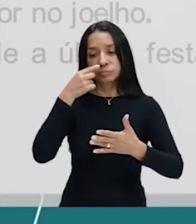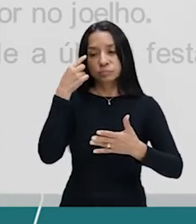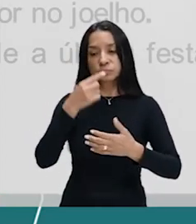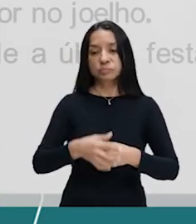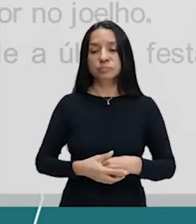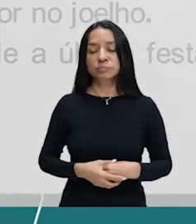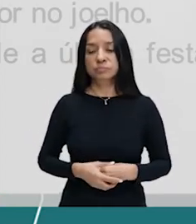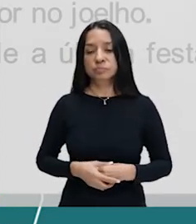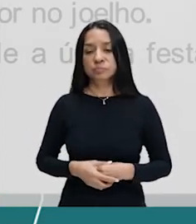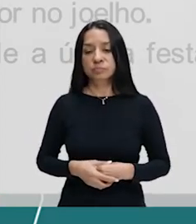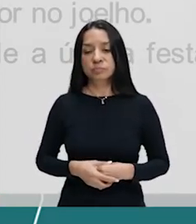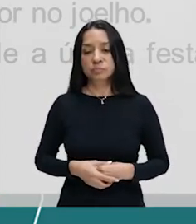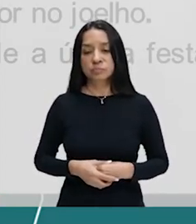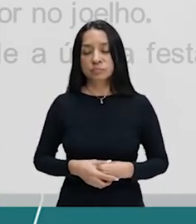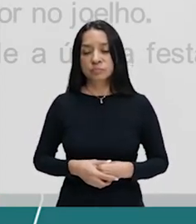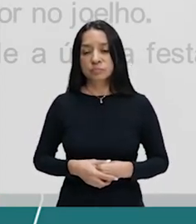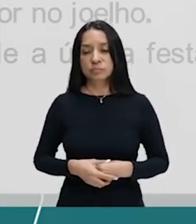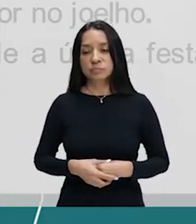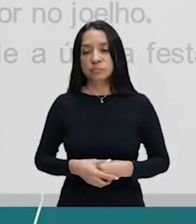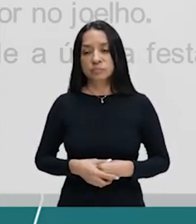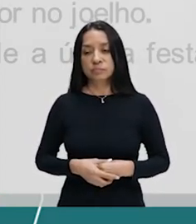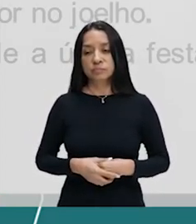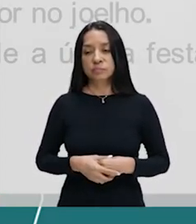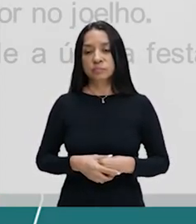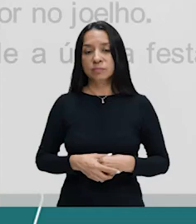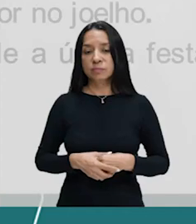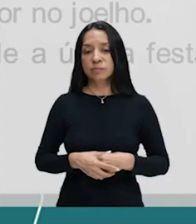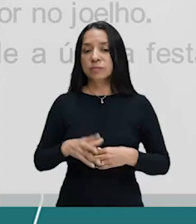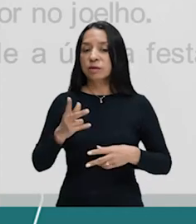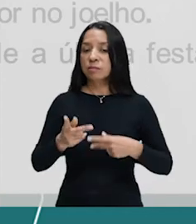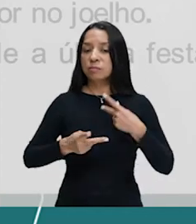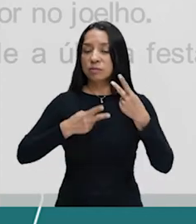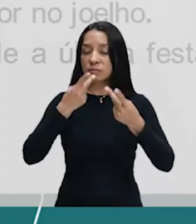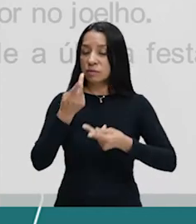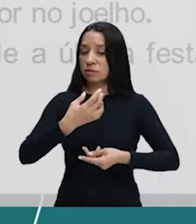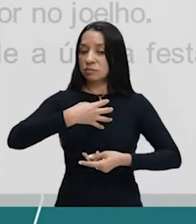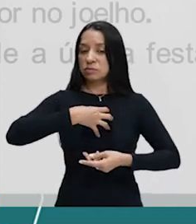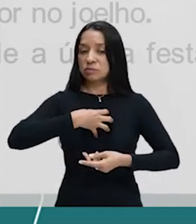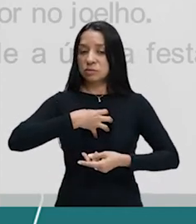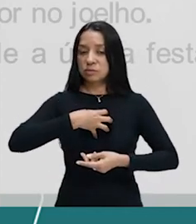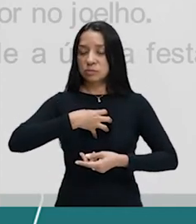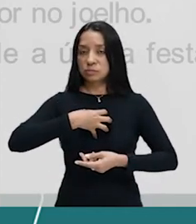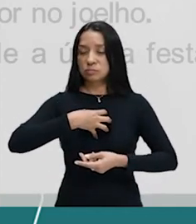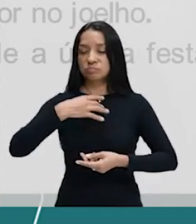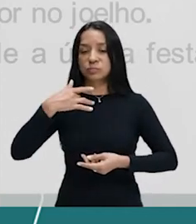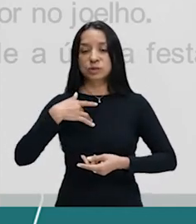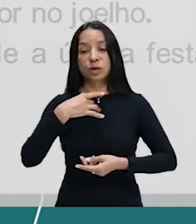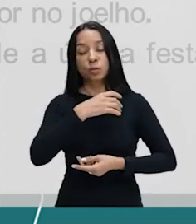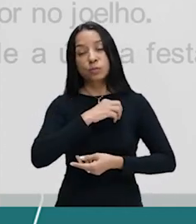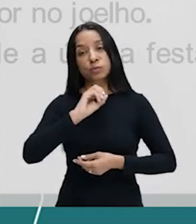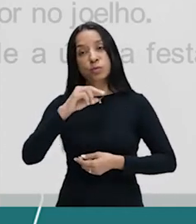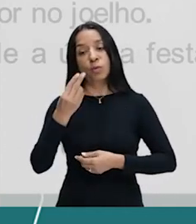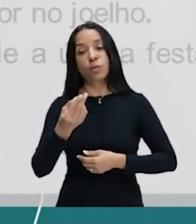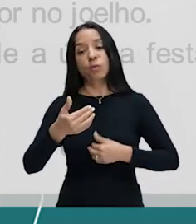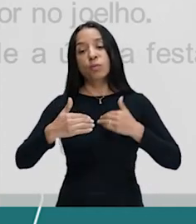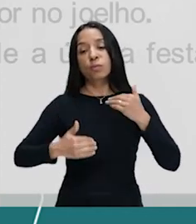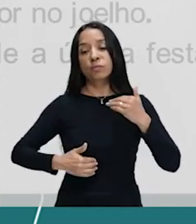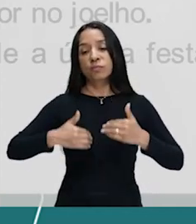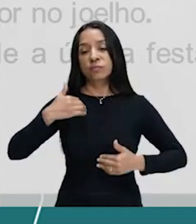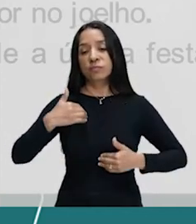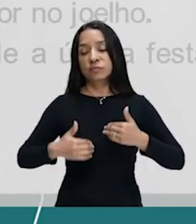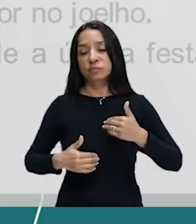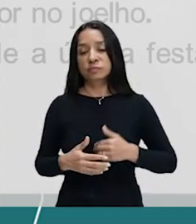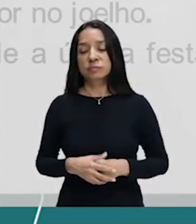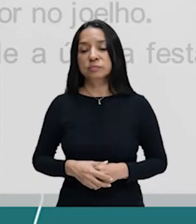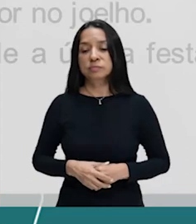de salud ou físico. Para falar do estado de ânimo da pessoa, de como a pessoa está, de saúde